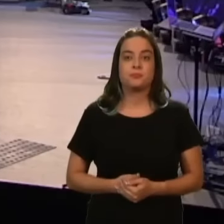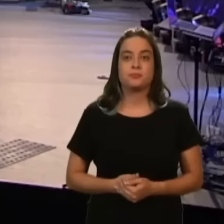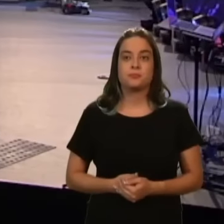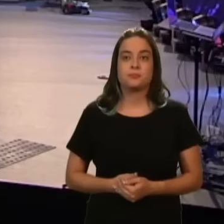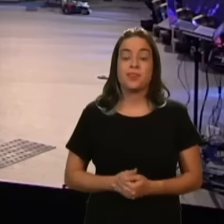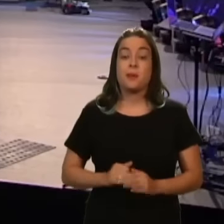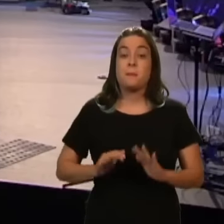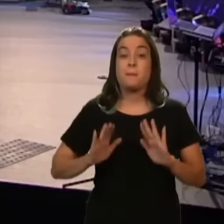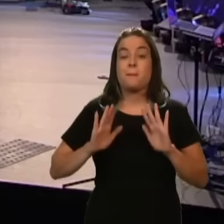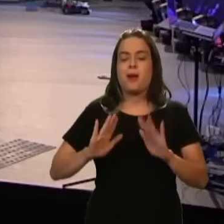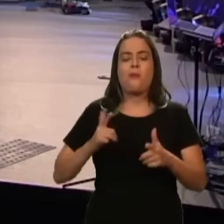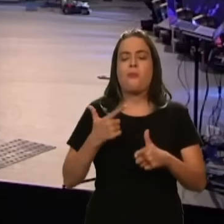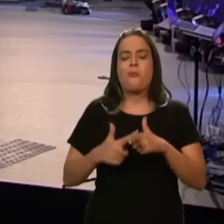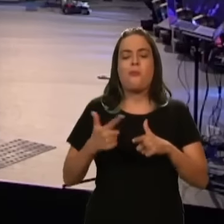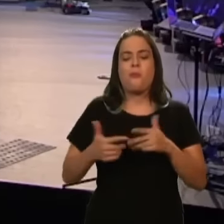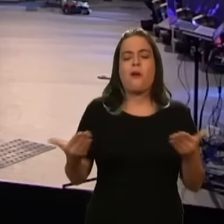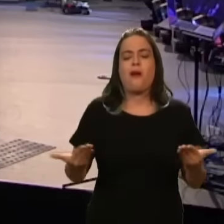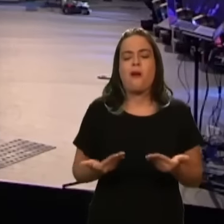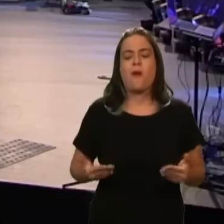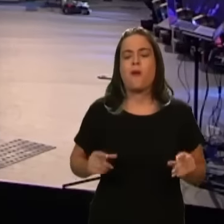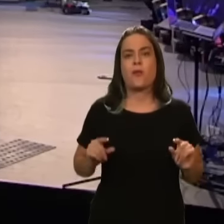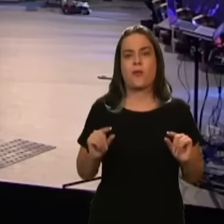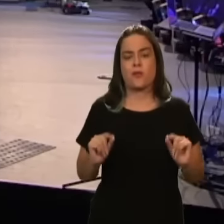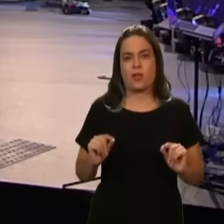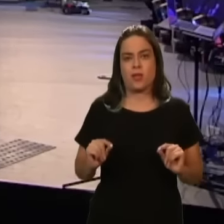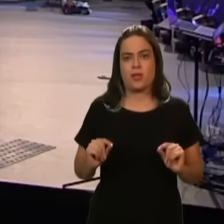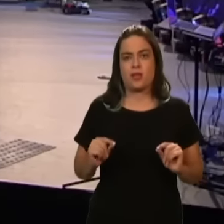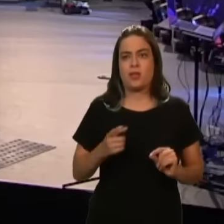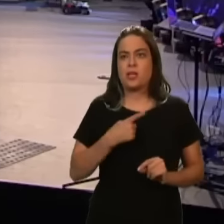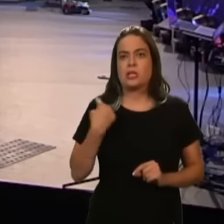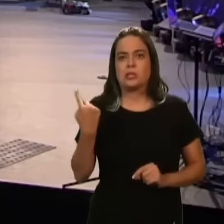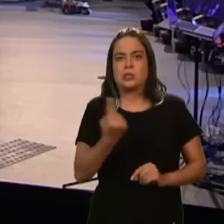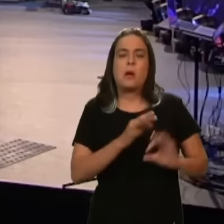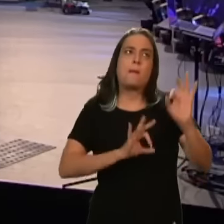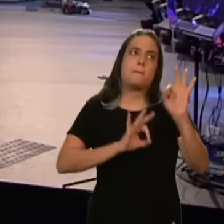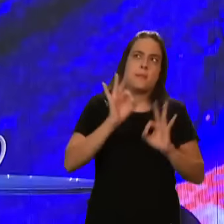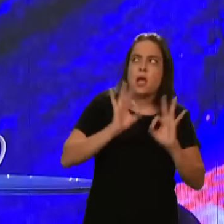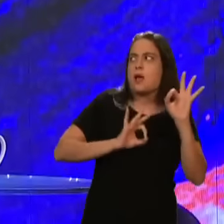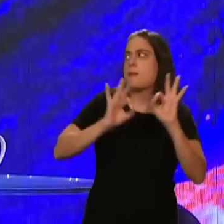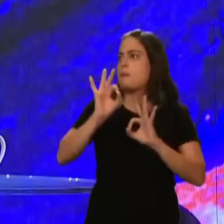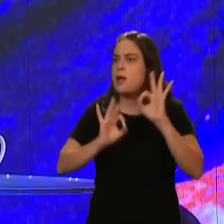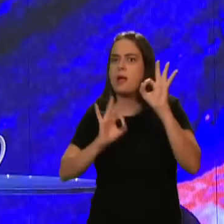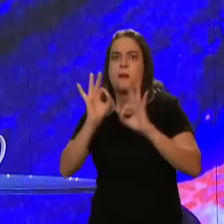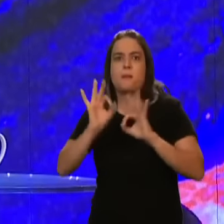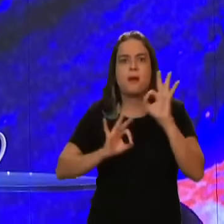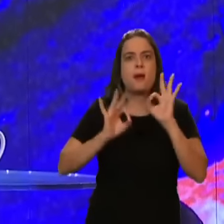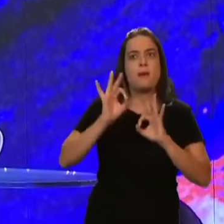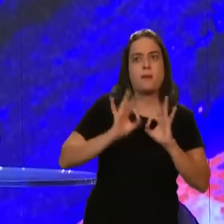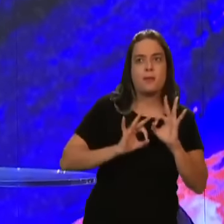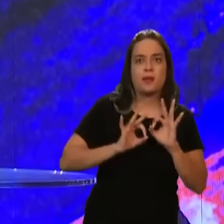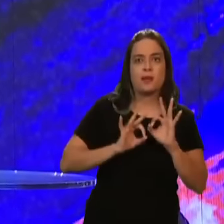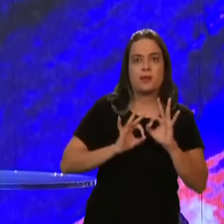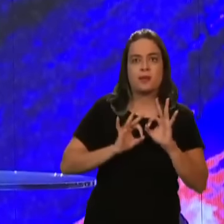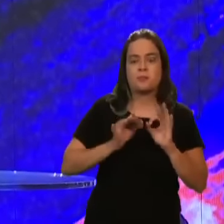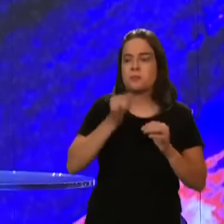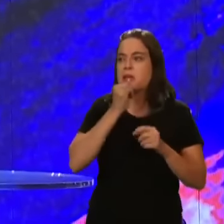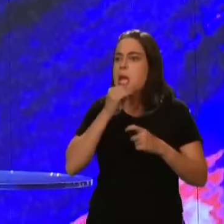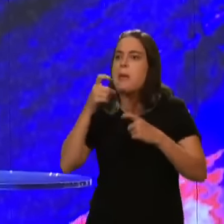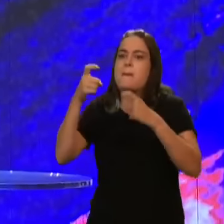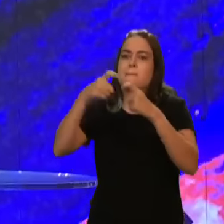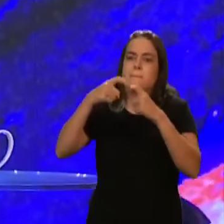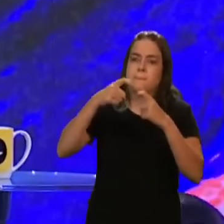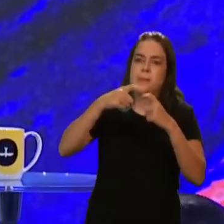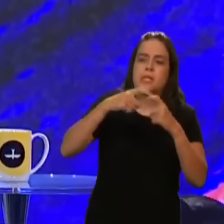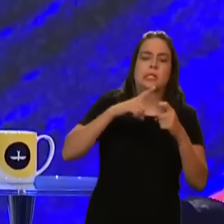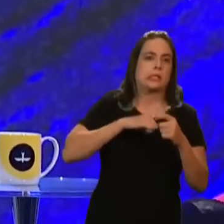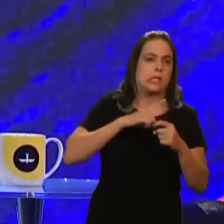Sabe qual é o problema do mundo moderno? Nós estamos com muitos planos B. Na medicina você tem muita opção.